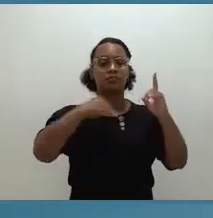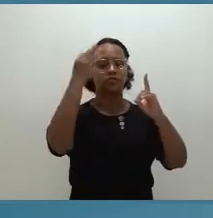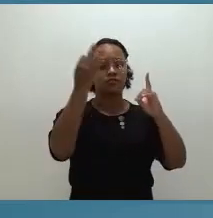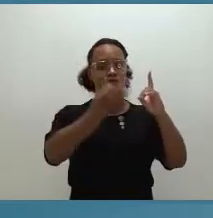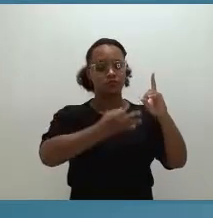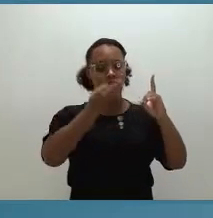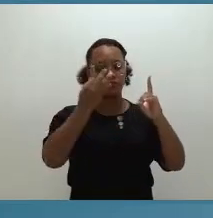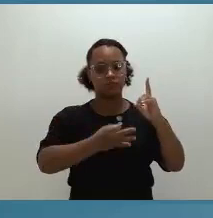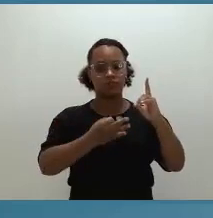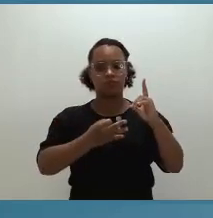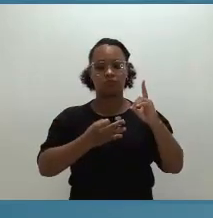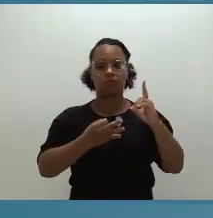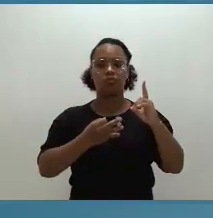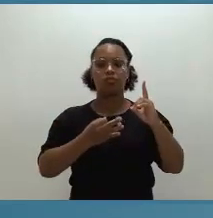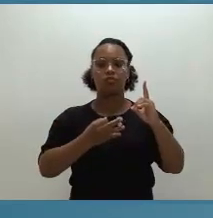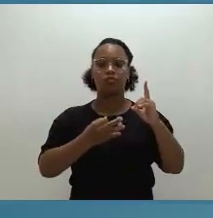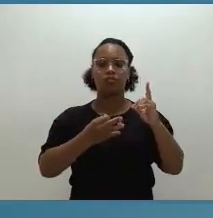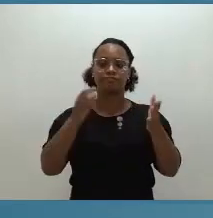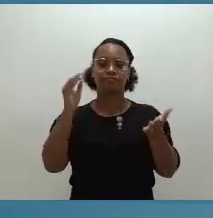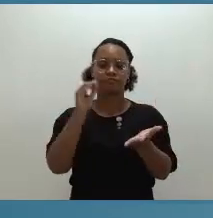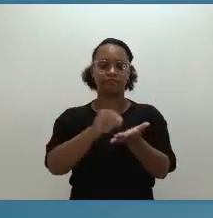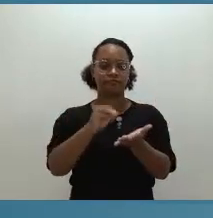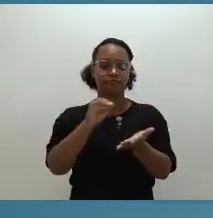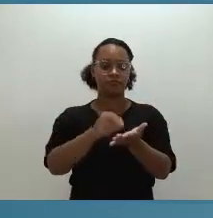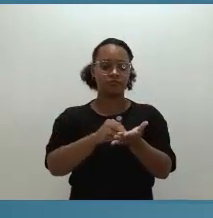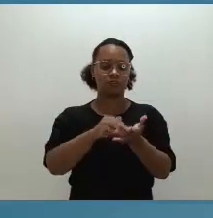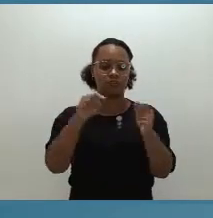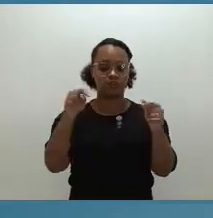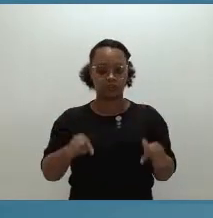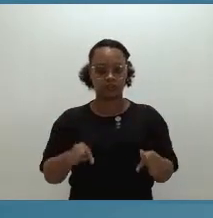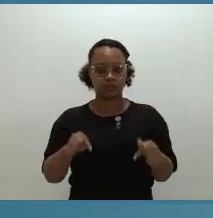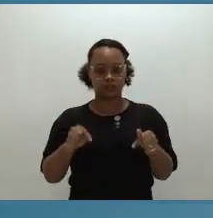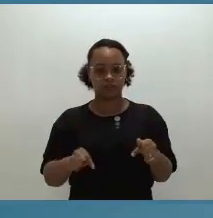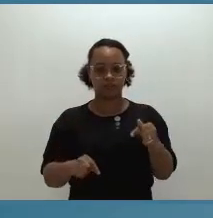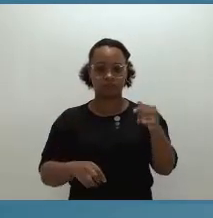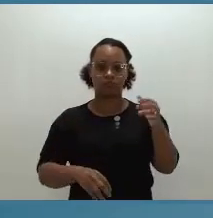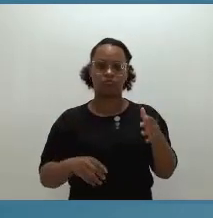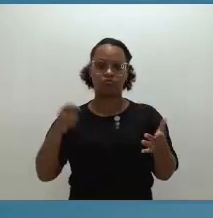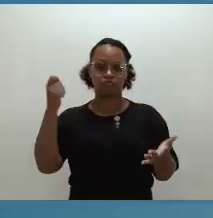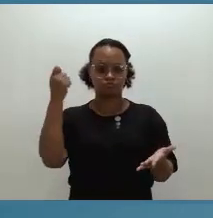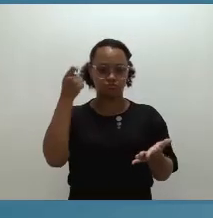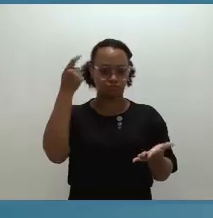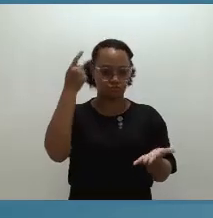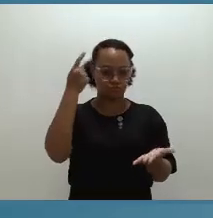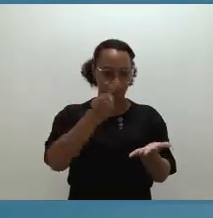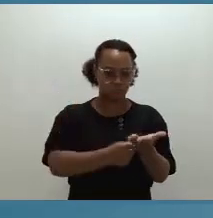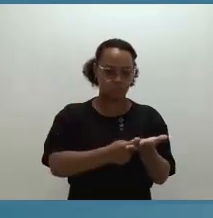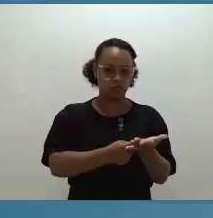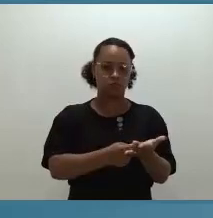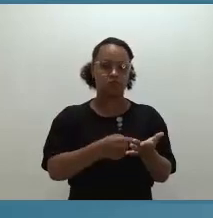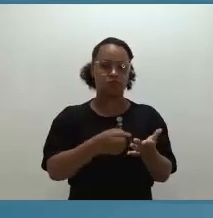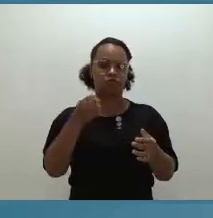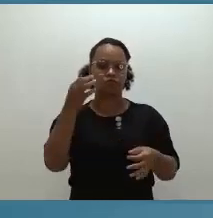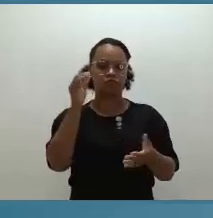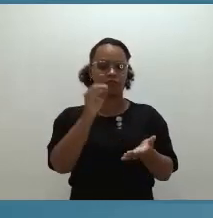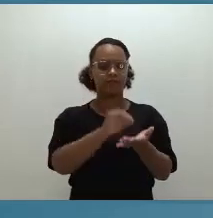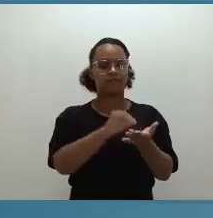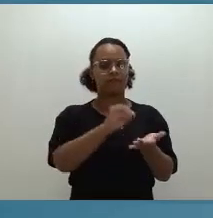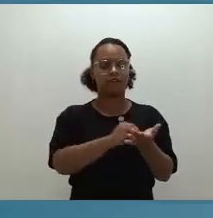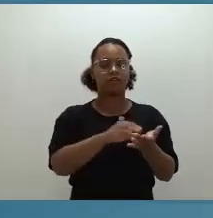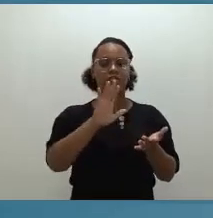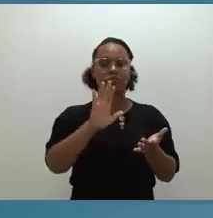justificadas, se tornou impossível o comparecimento, a presença neste plenário, mas que